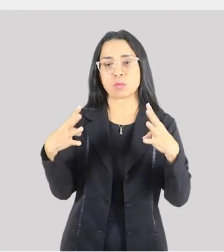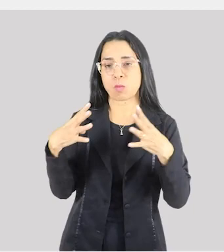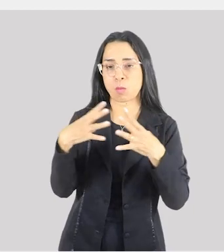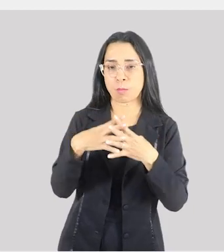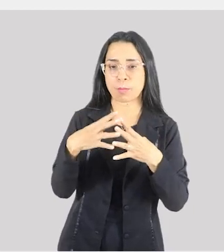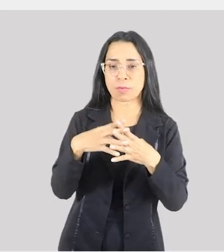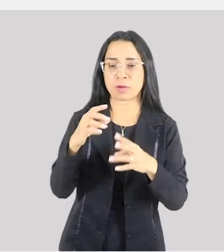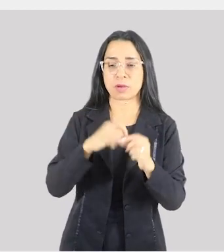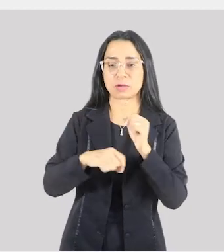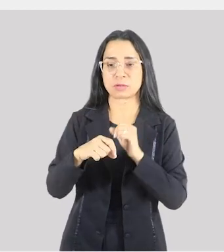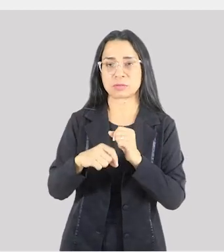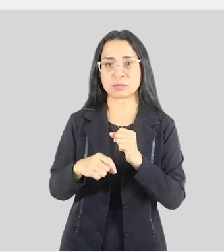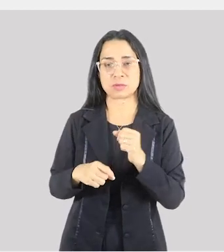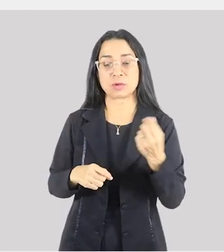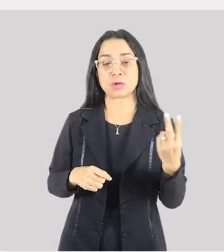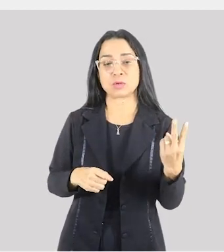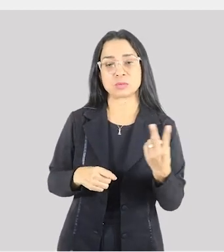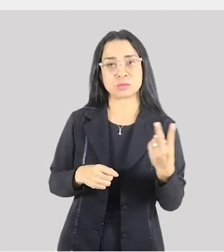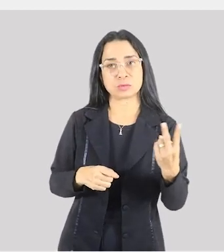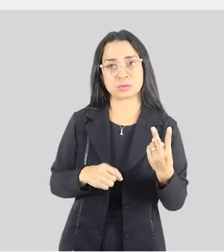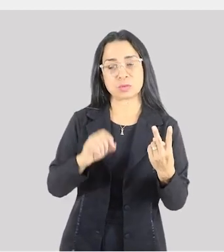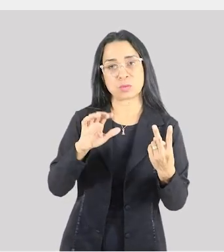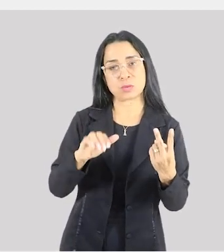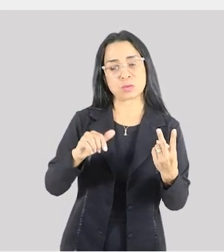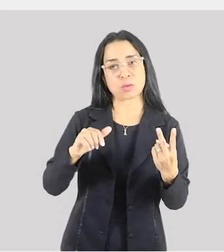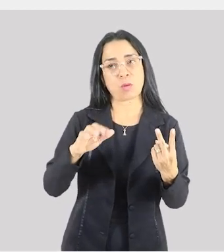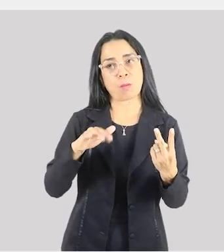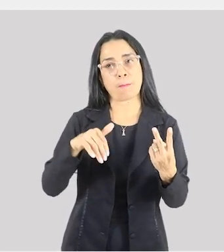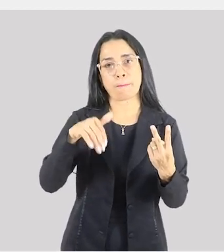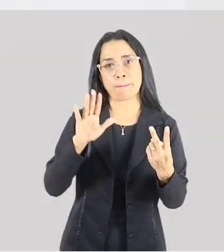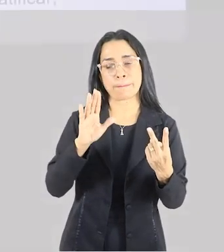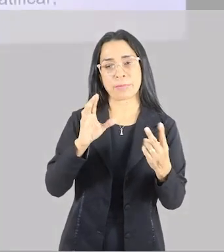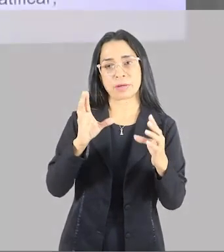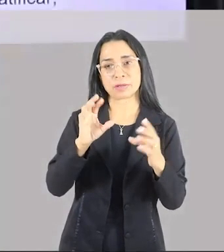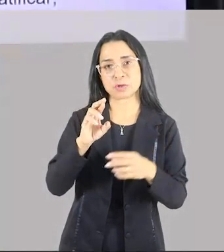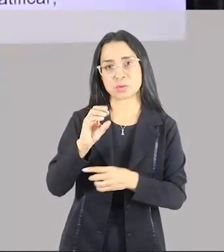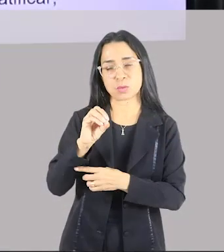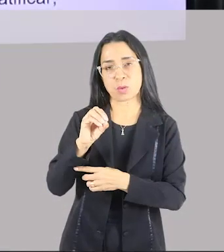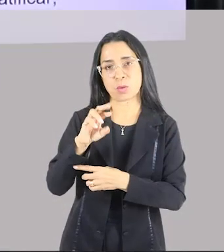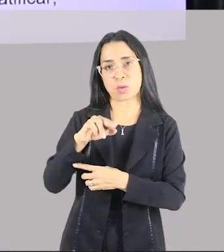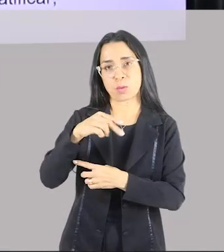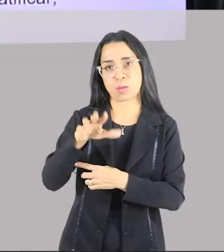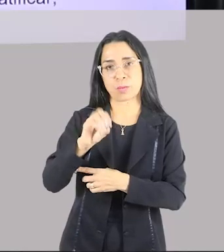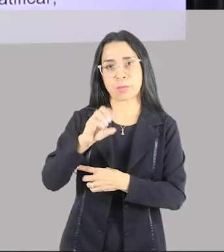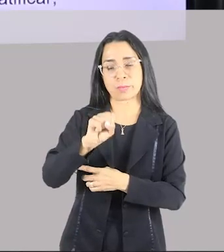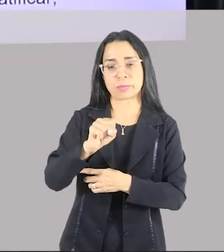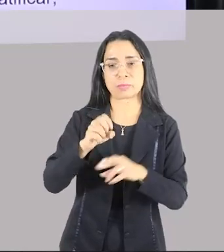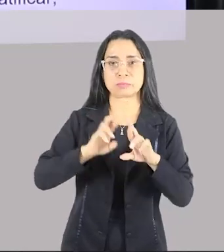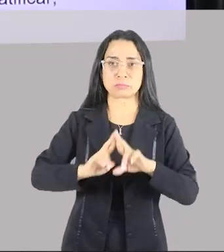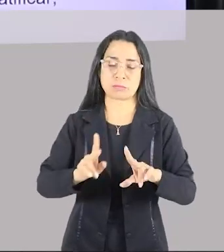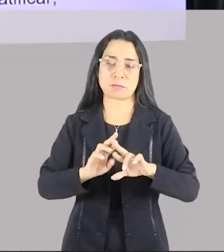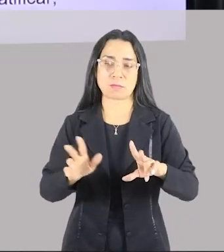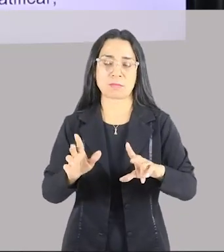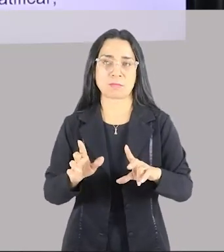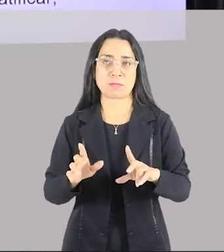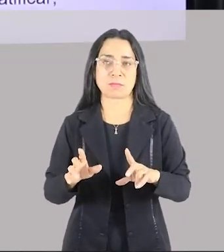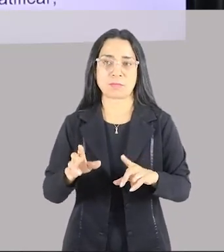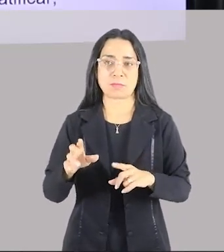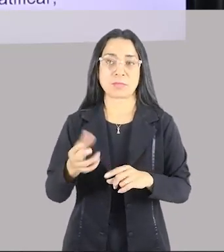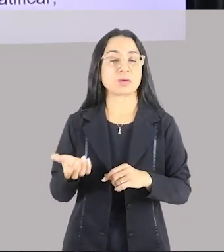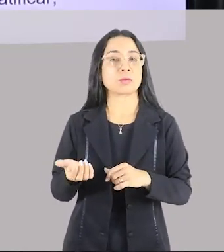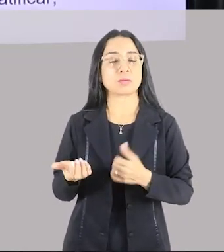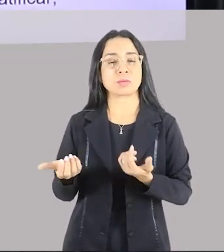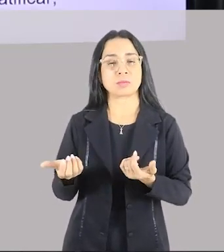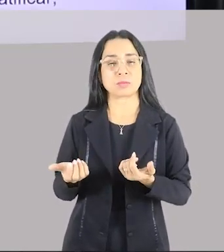de vontade de dois ou mais órgãos diferentes, ou de duas ou mais autoridades. Nós temos